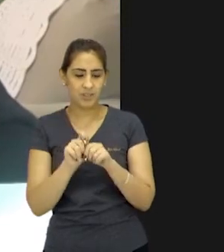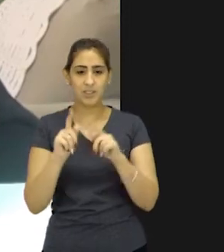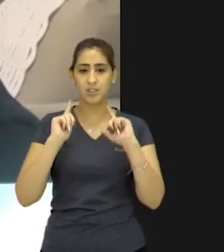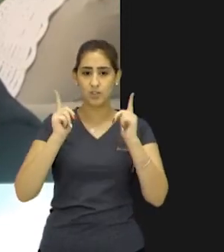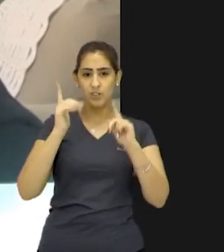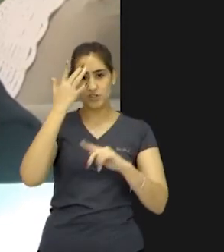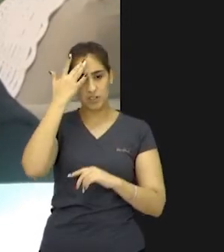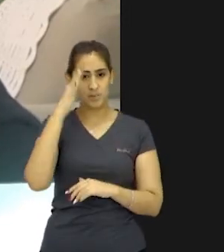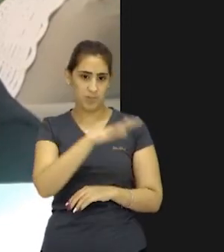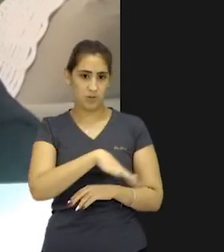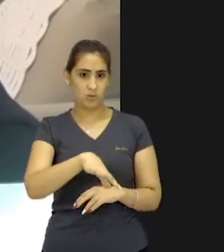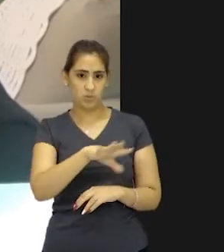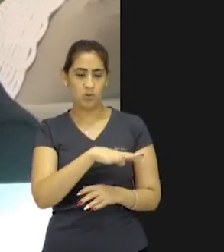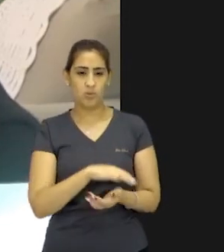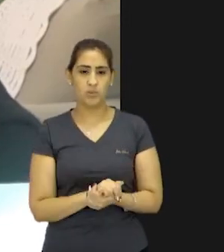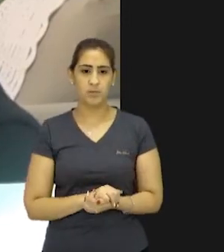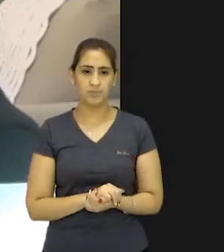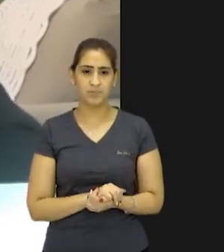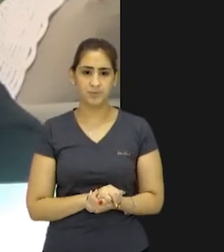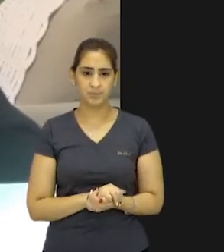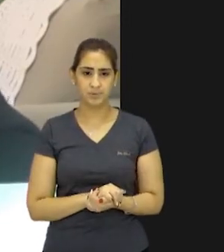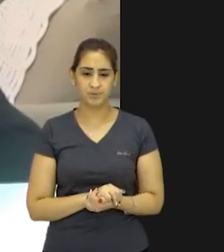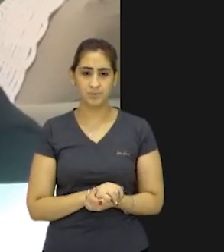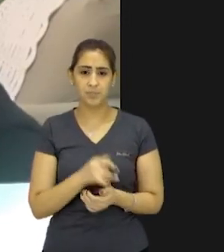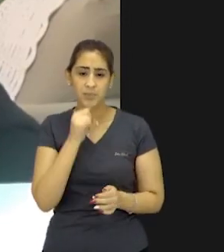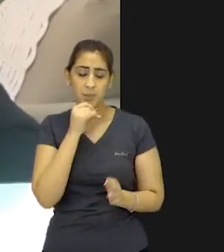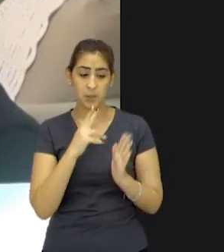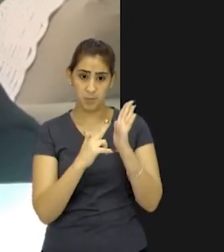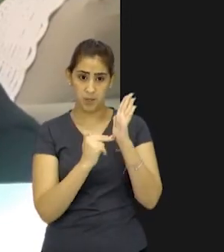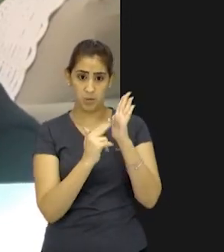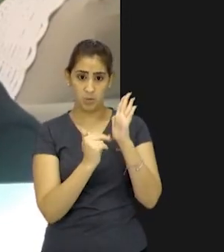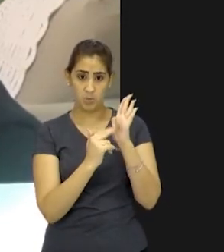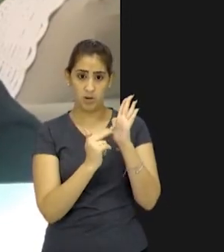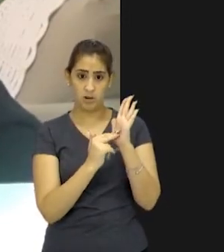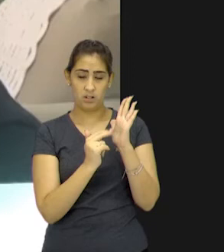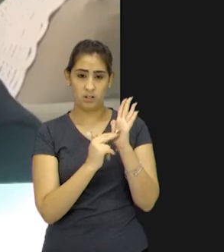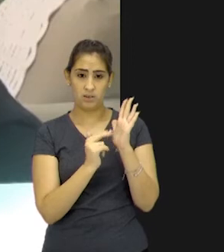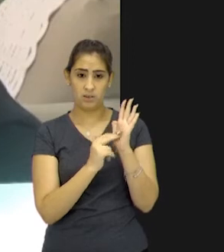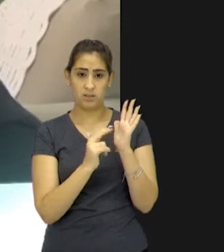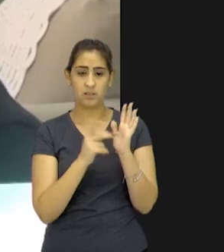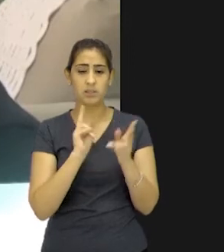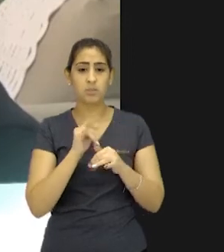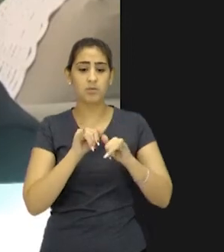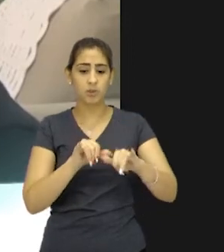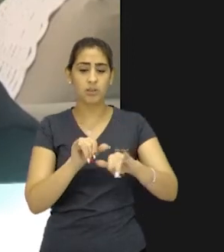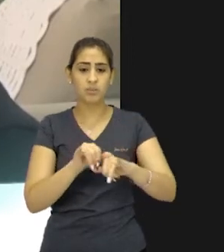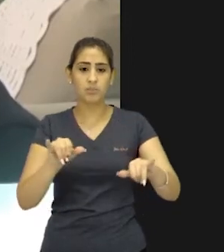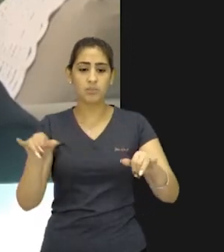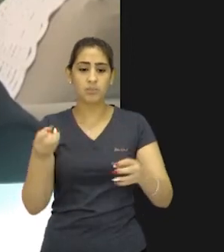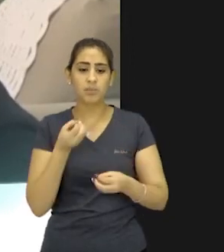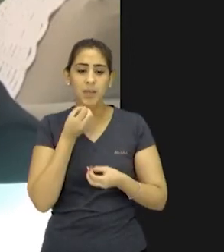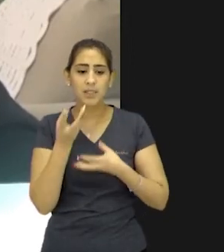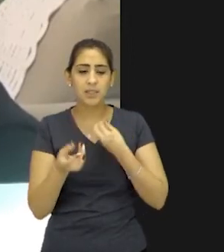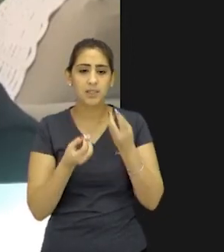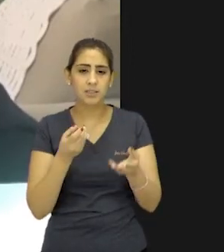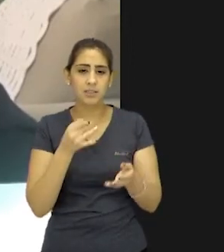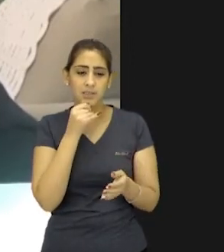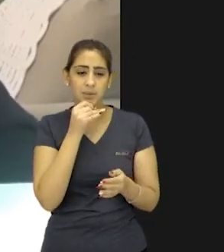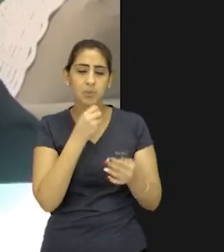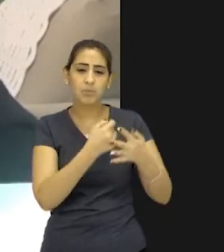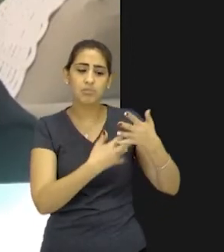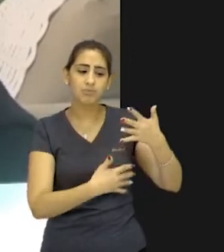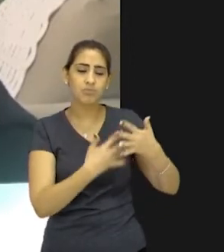né? Porque no intuito da pintura, por exemplo, sempre foi levar uma mensagem, levar alguma coisa